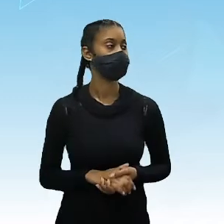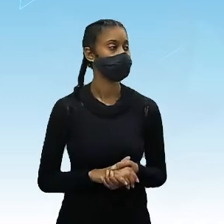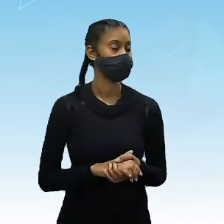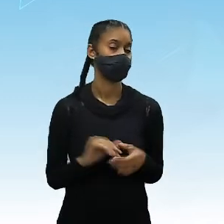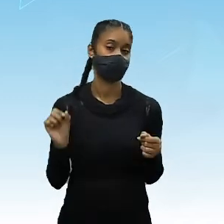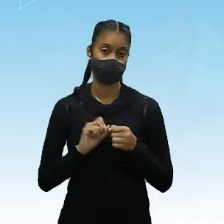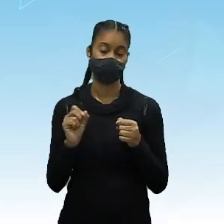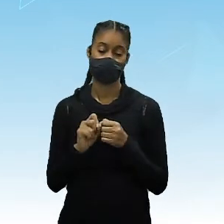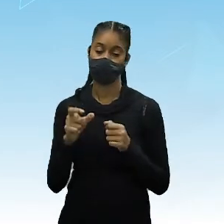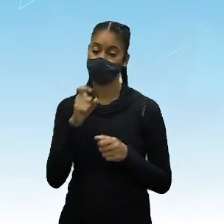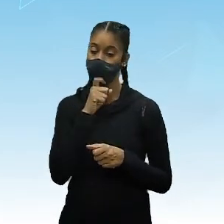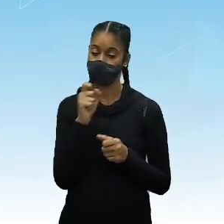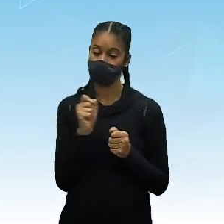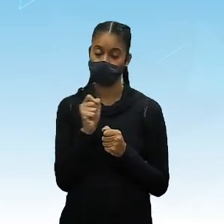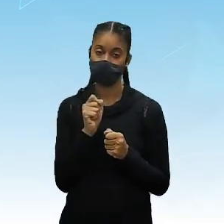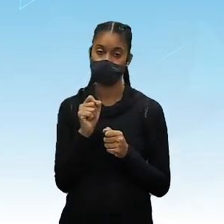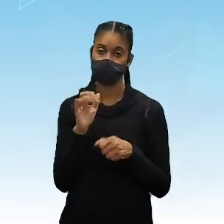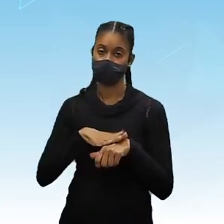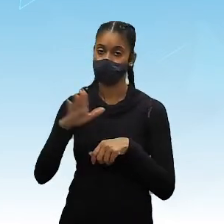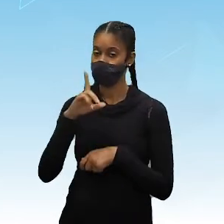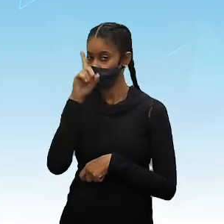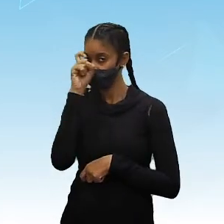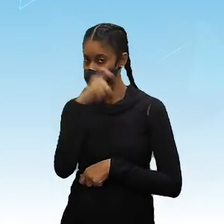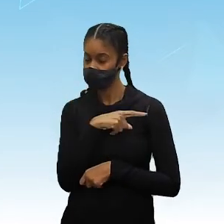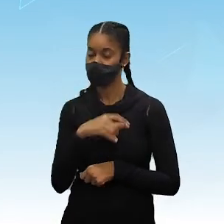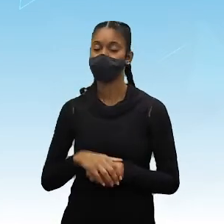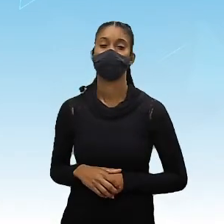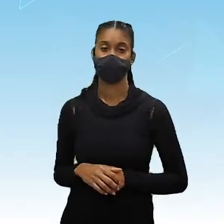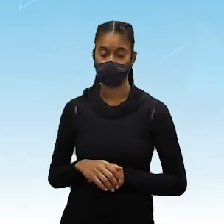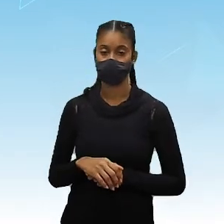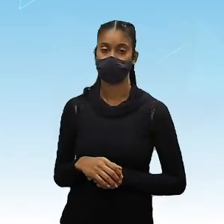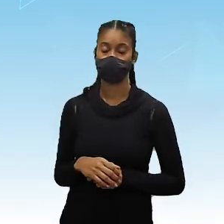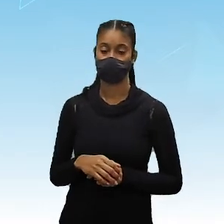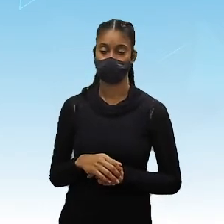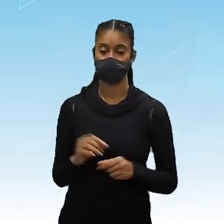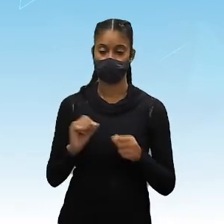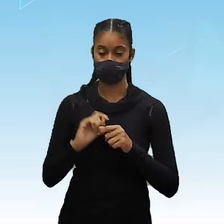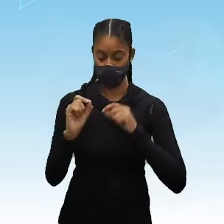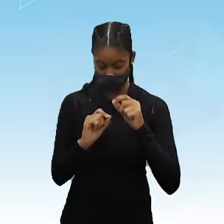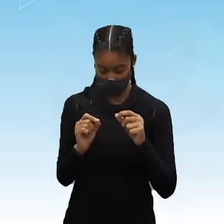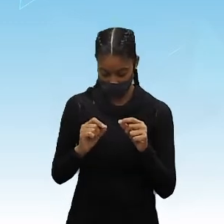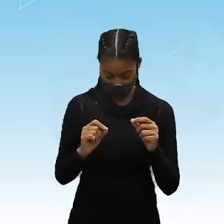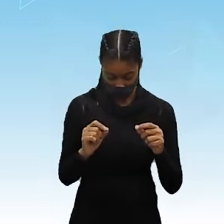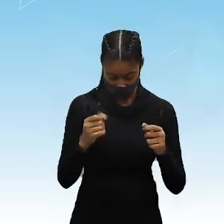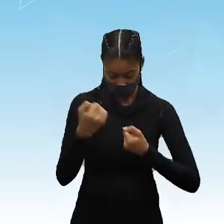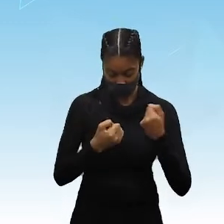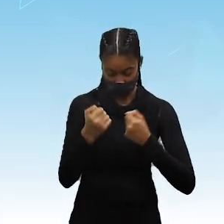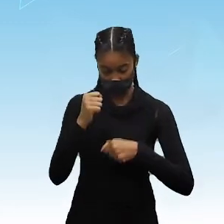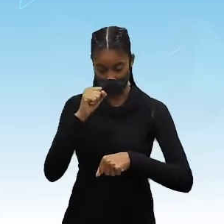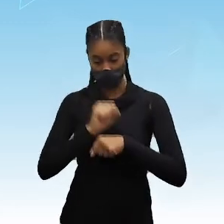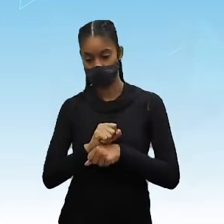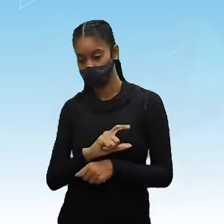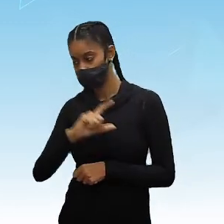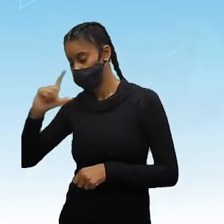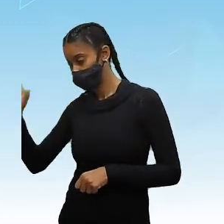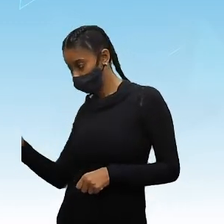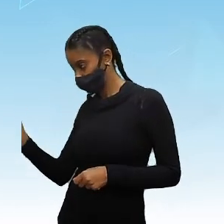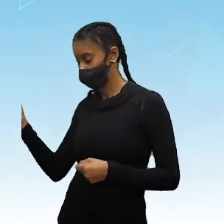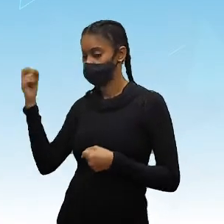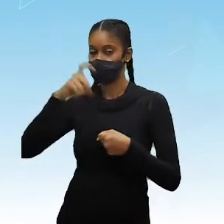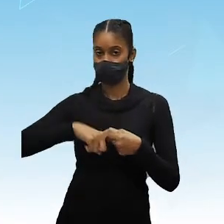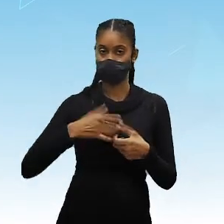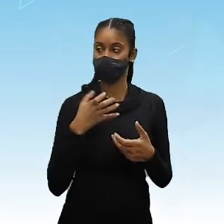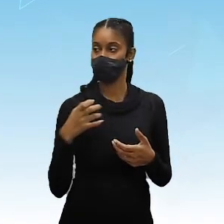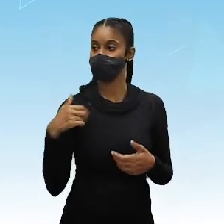com que congelar a água seja mais difícil. De forma que, na hora que eu desligar o carro, sair e voltar, e